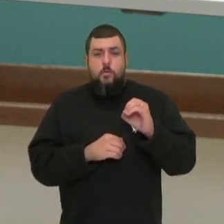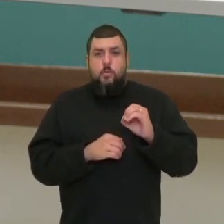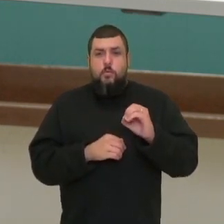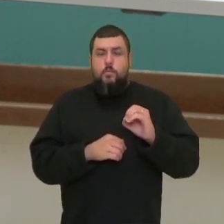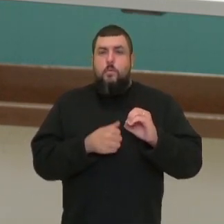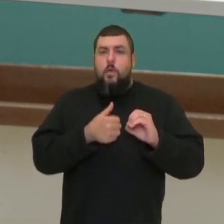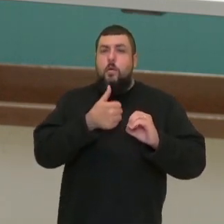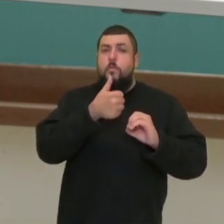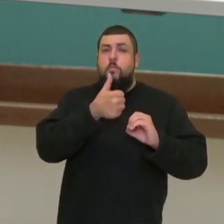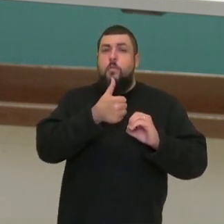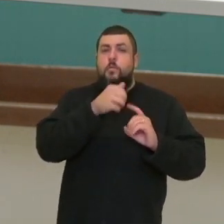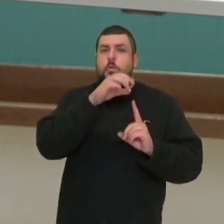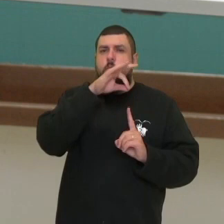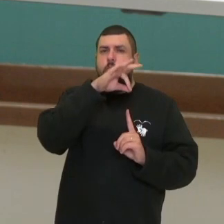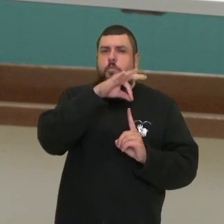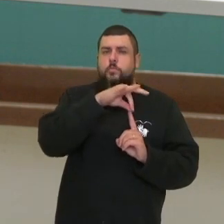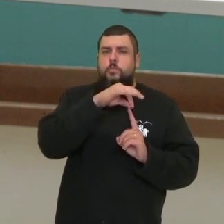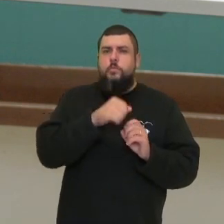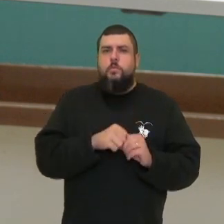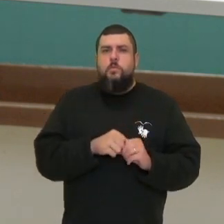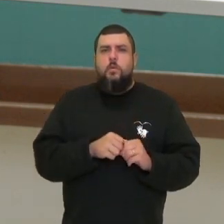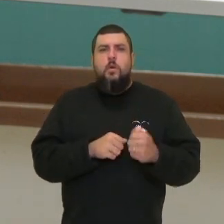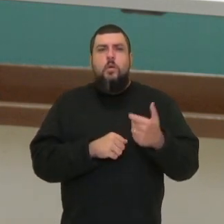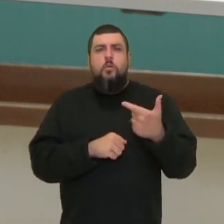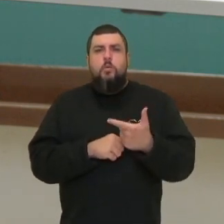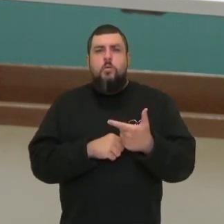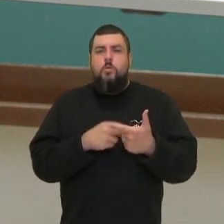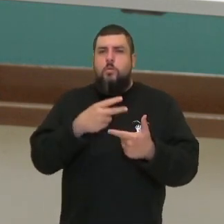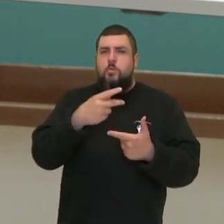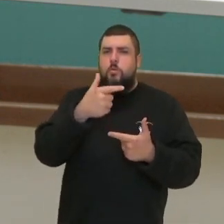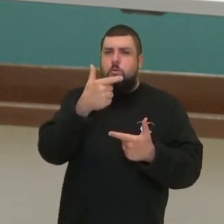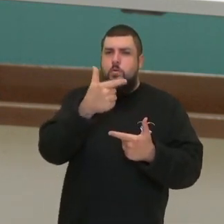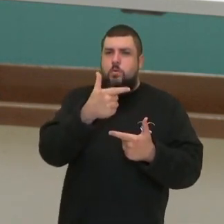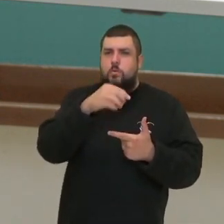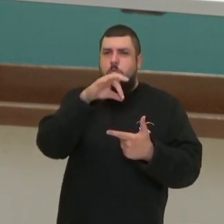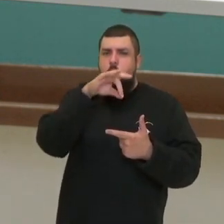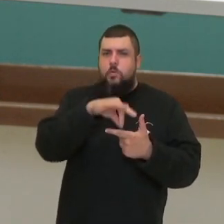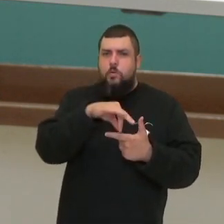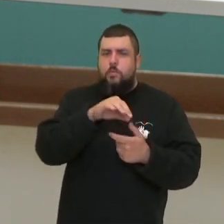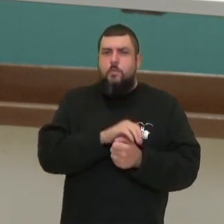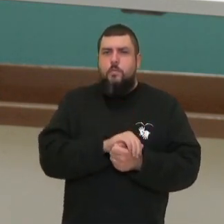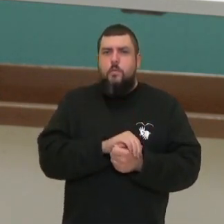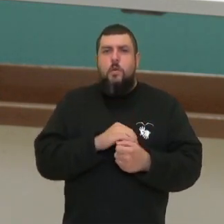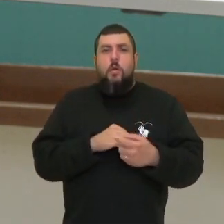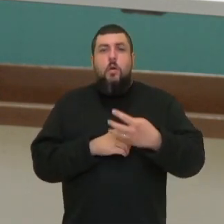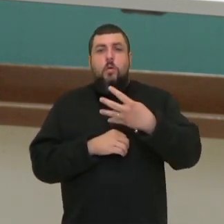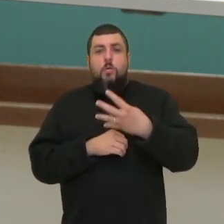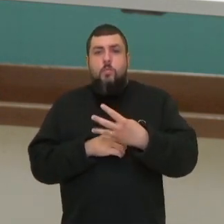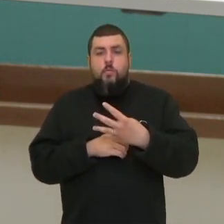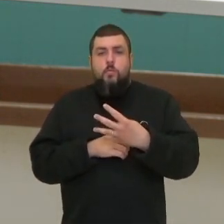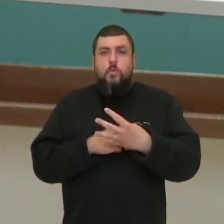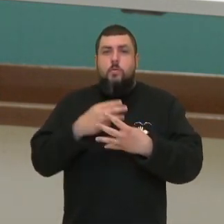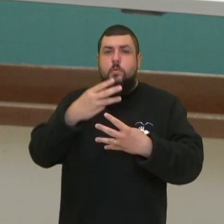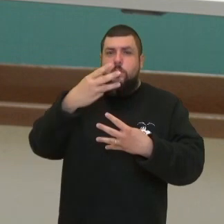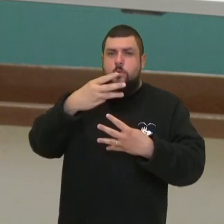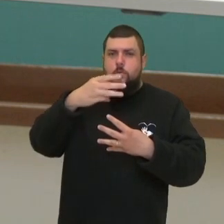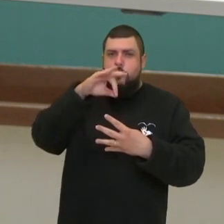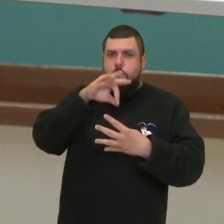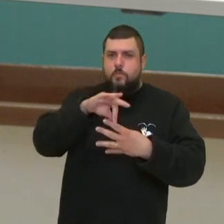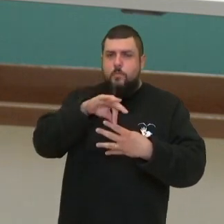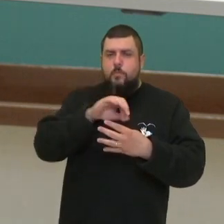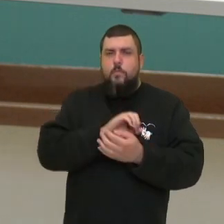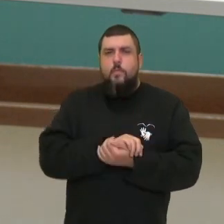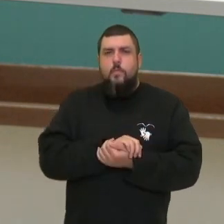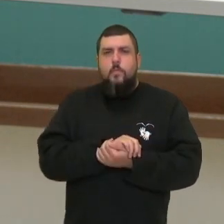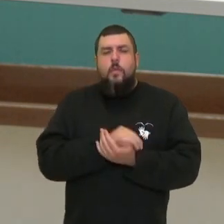termo, 2, o segundo termo, 4, o terceiro termo, e assim